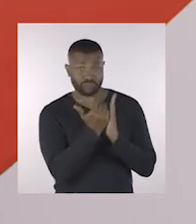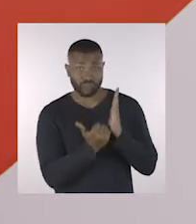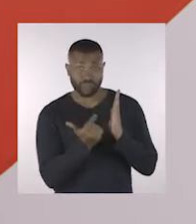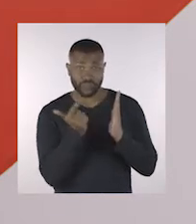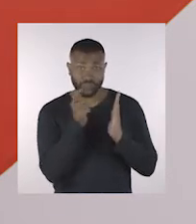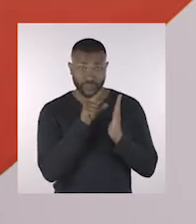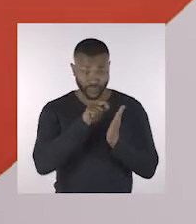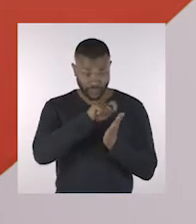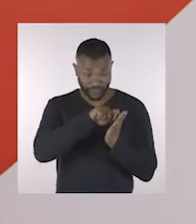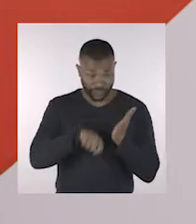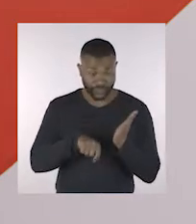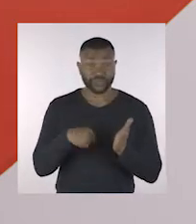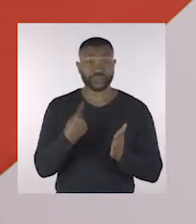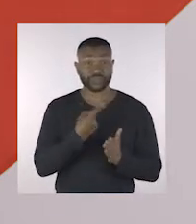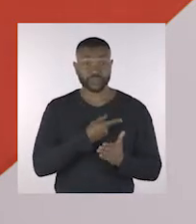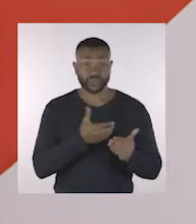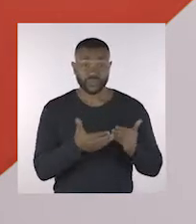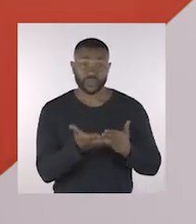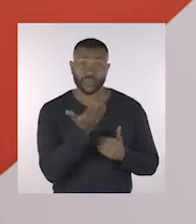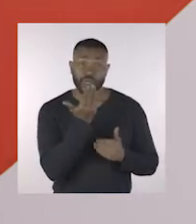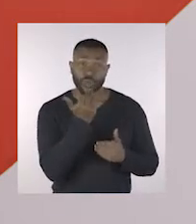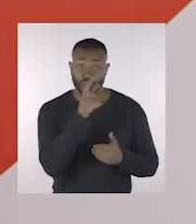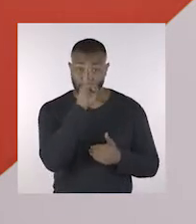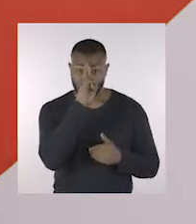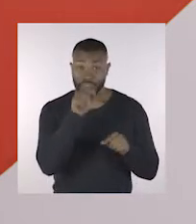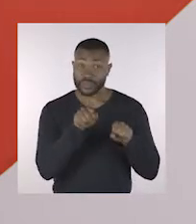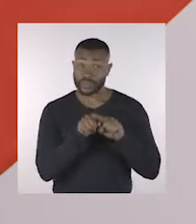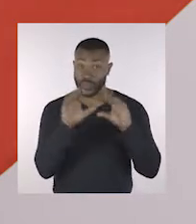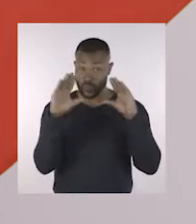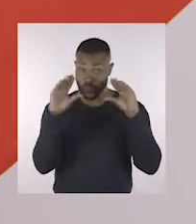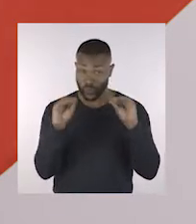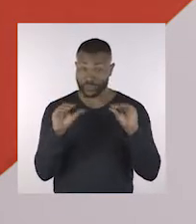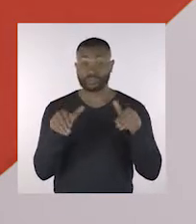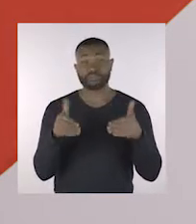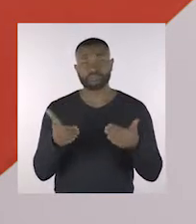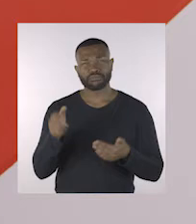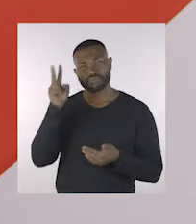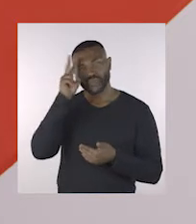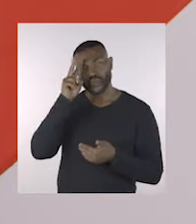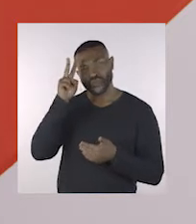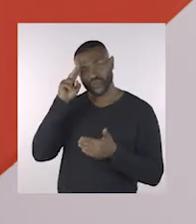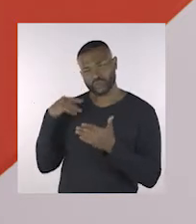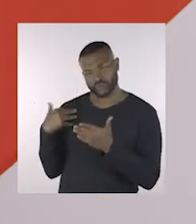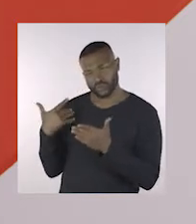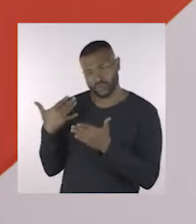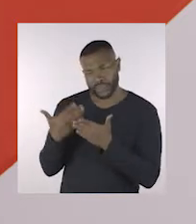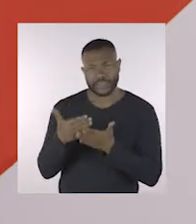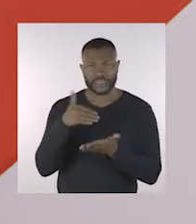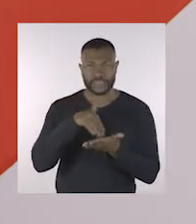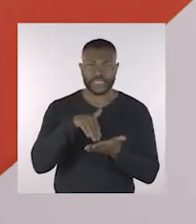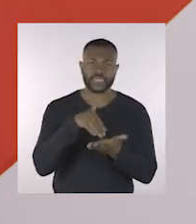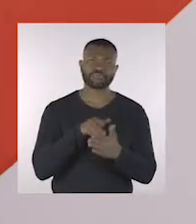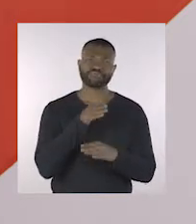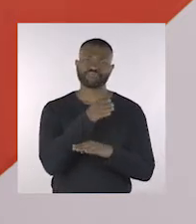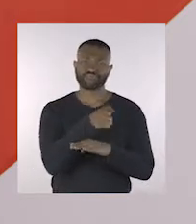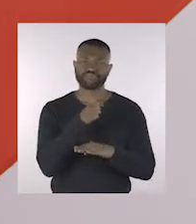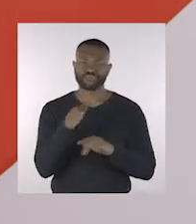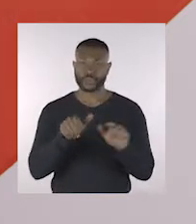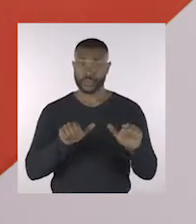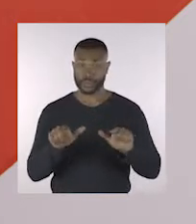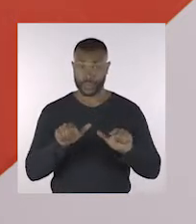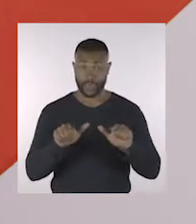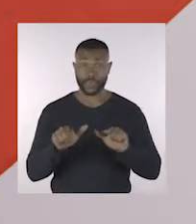o contrato e nós plantamos o almoço e janta então a minha história na secretaria que eu passei